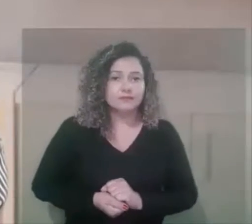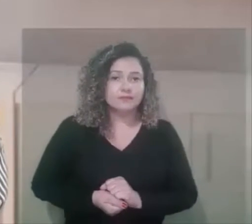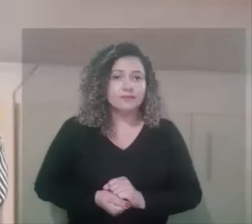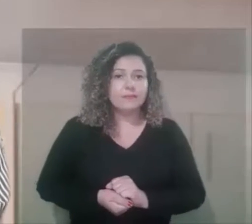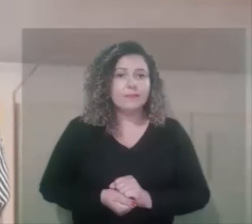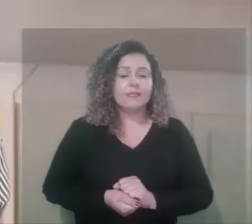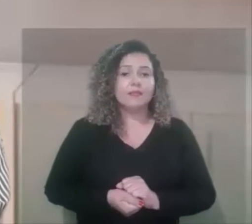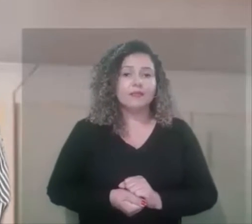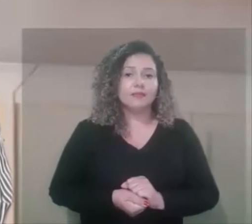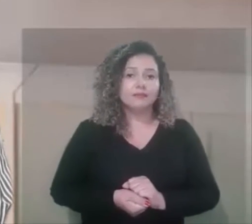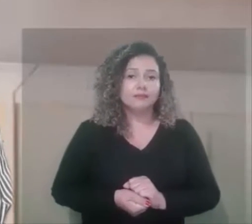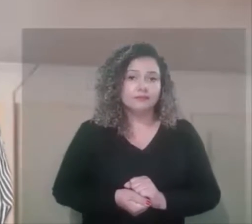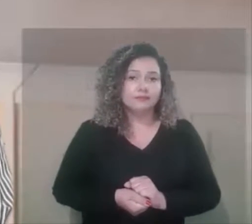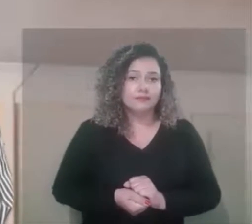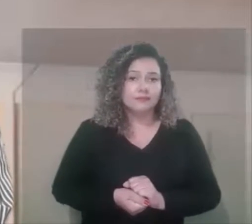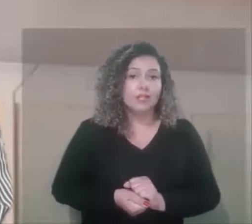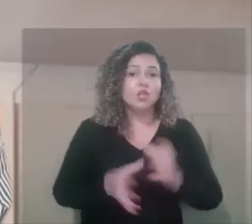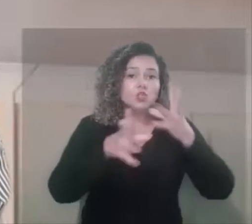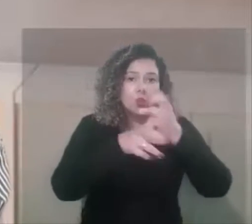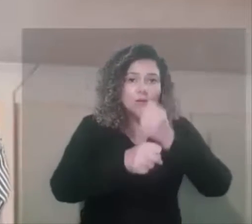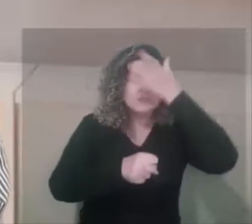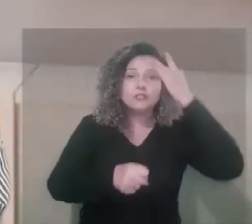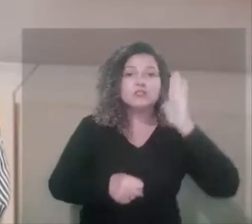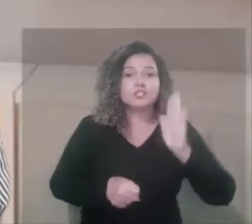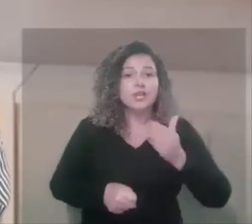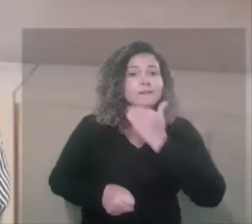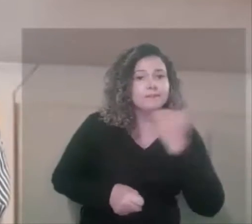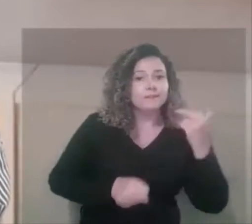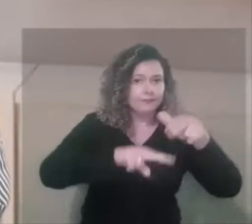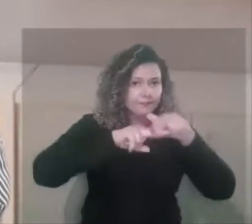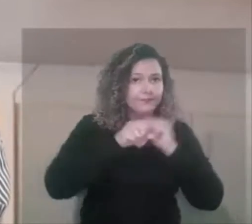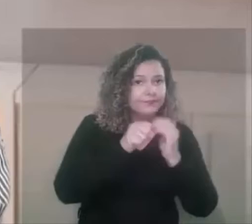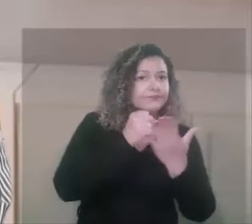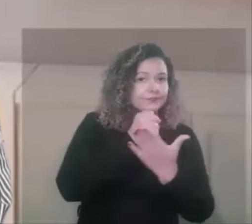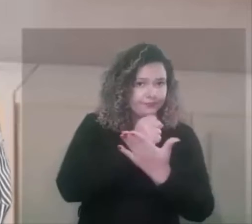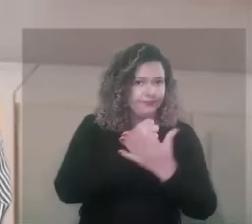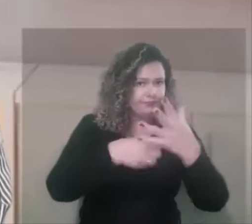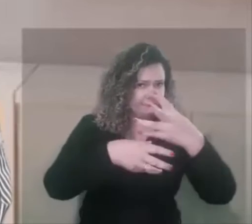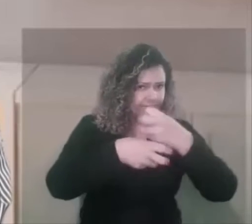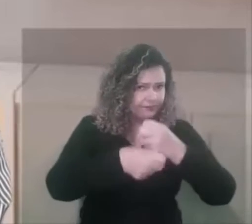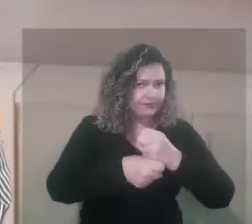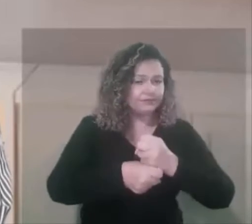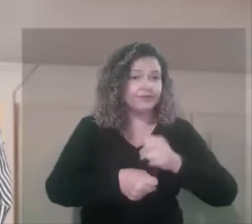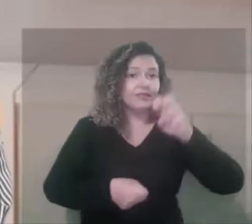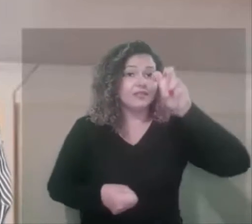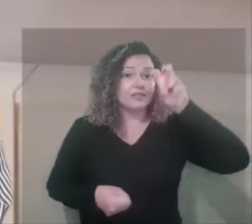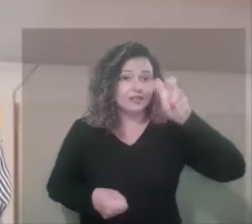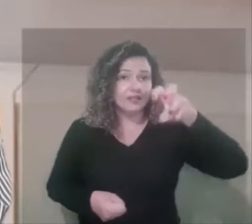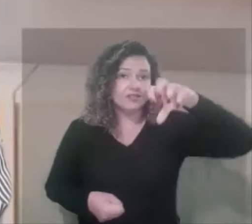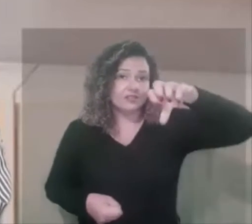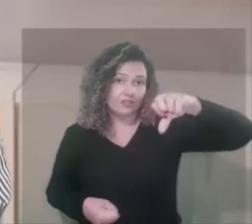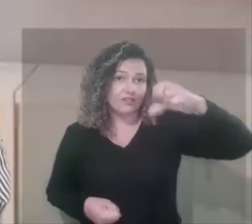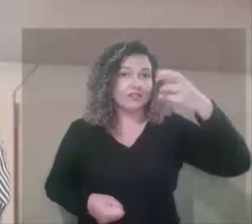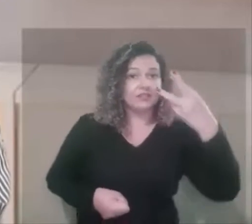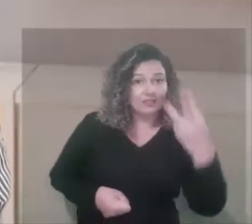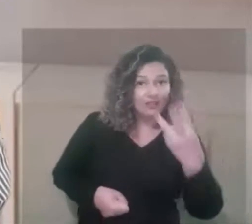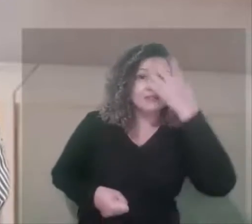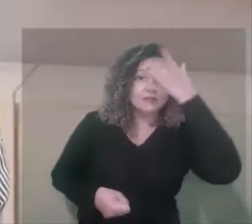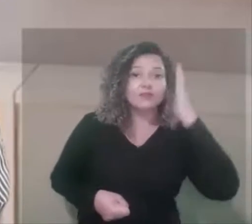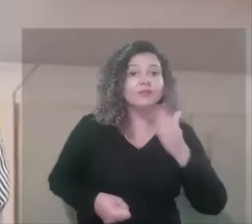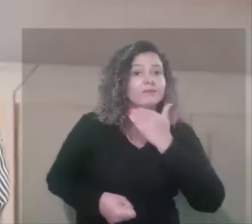46.288. A cidade segue sem óbitos em decorrência de complicações da Covid, mantendo os 593